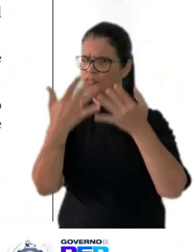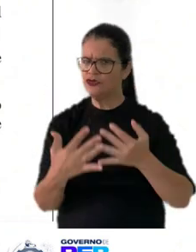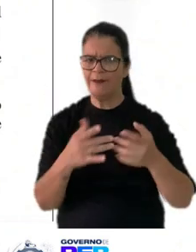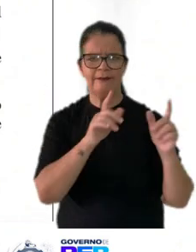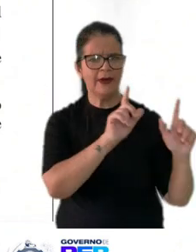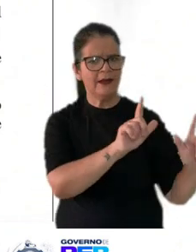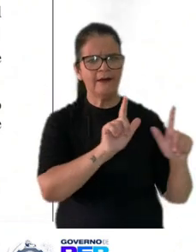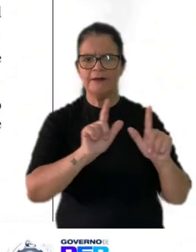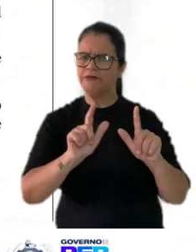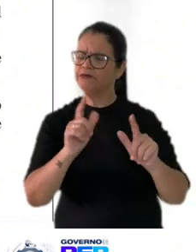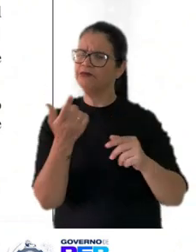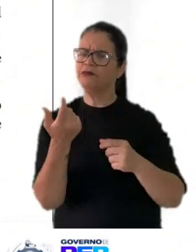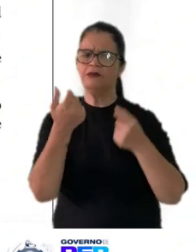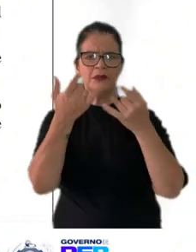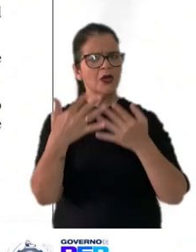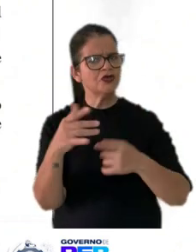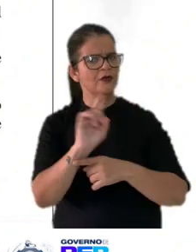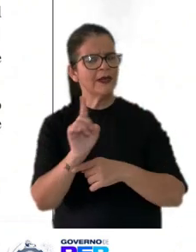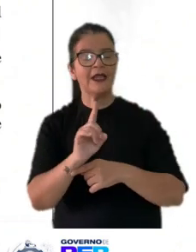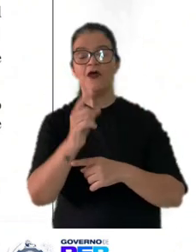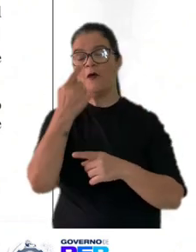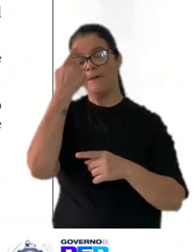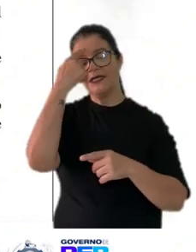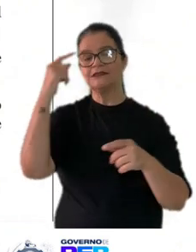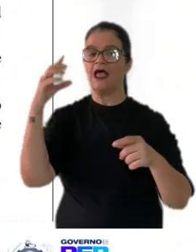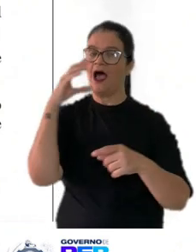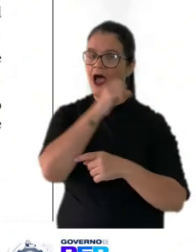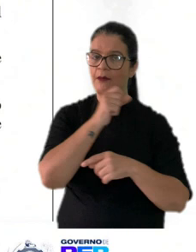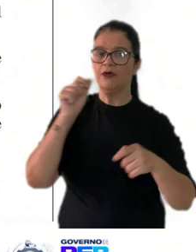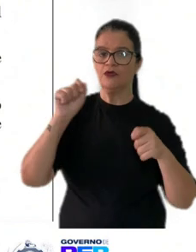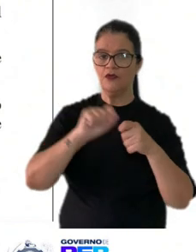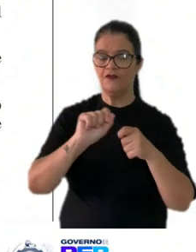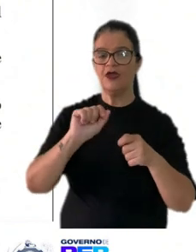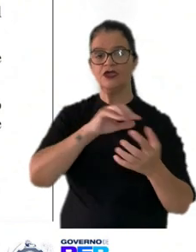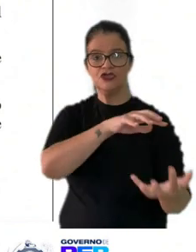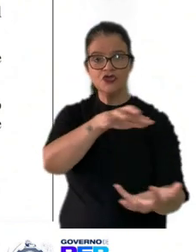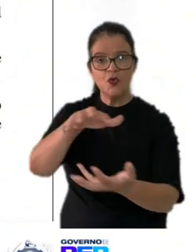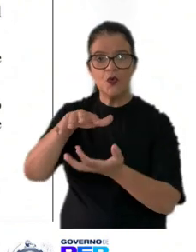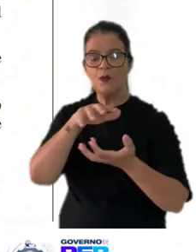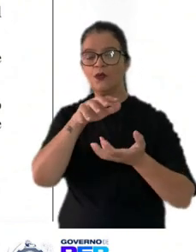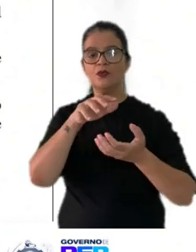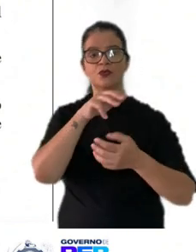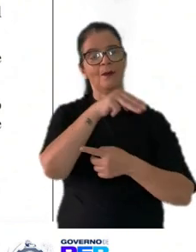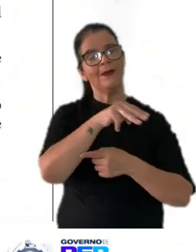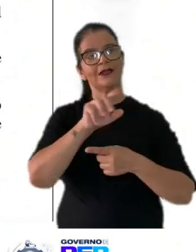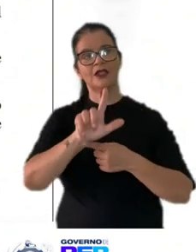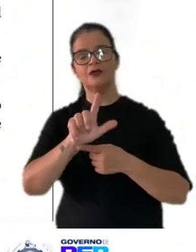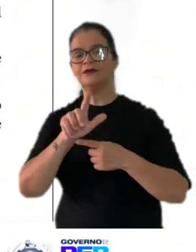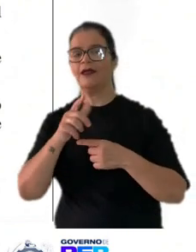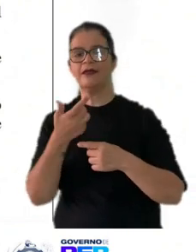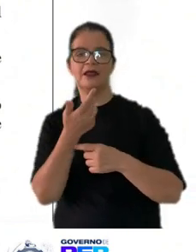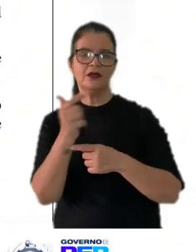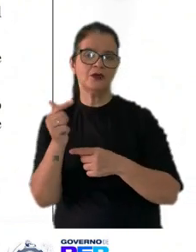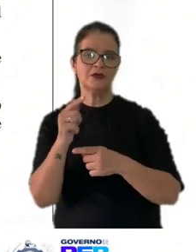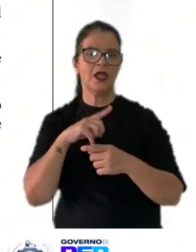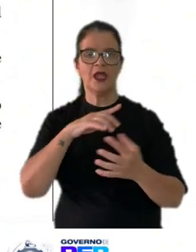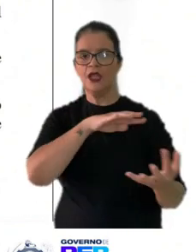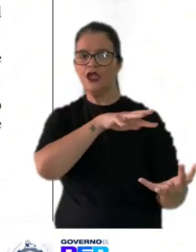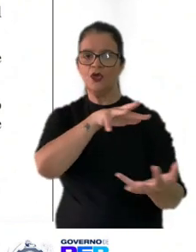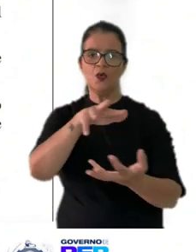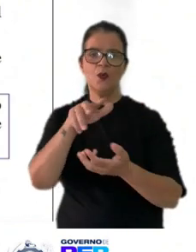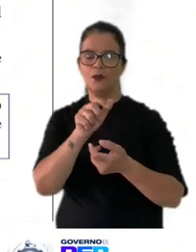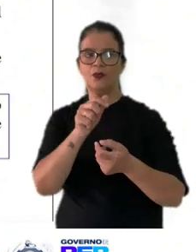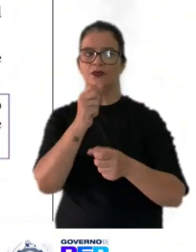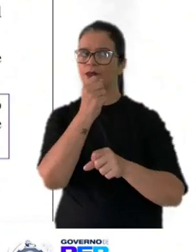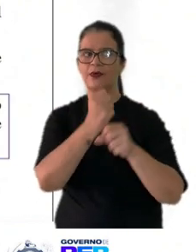letra D os fez pensar rapidamente em um mundo sem o Martin Luther King e um mundo em que ele não tivesse sido assassinado aí sim